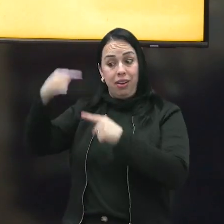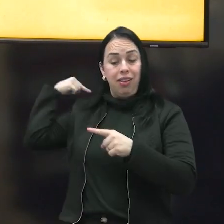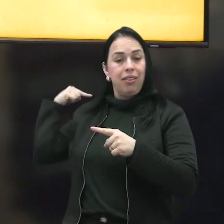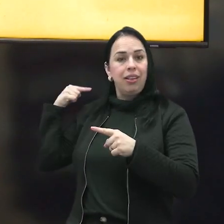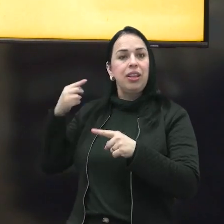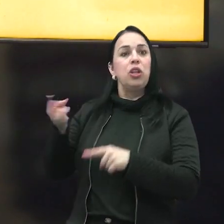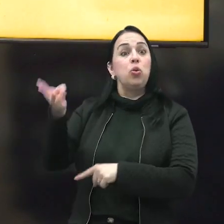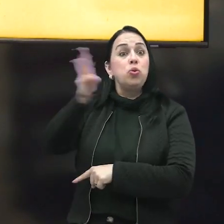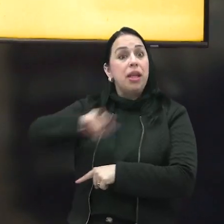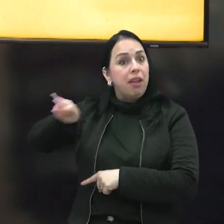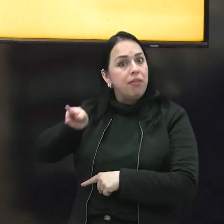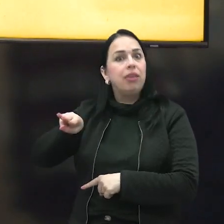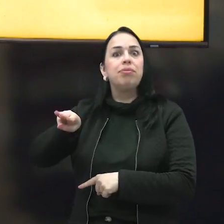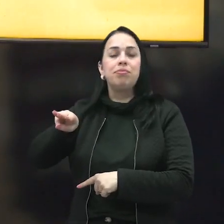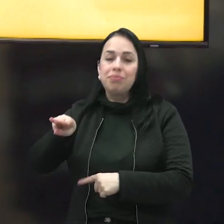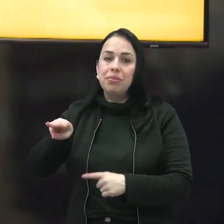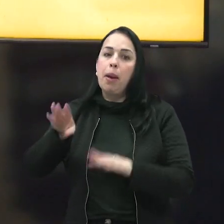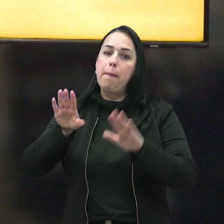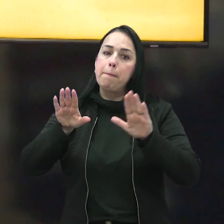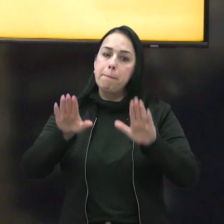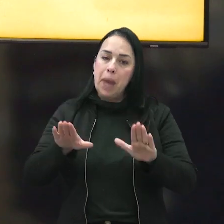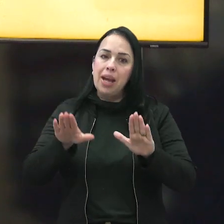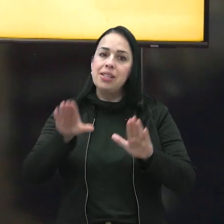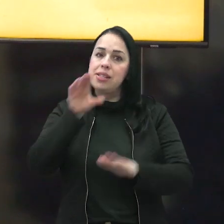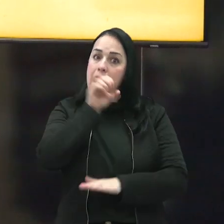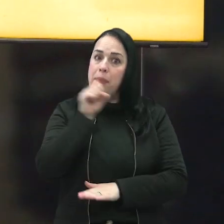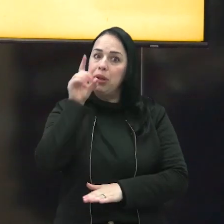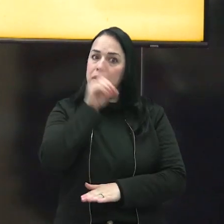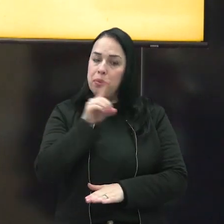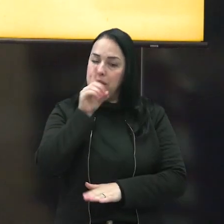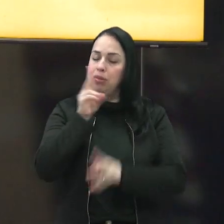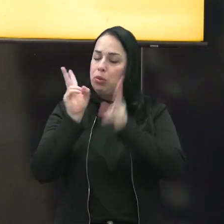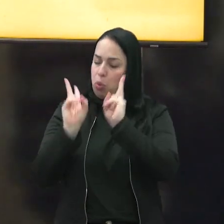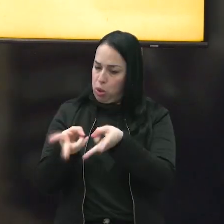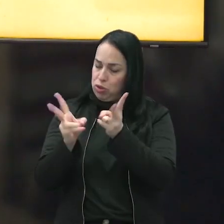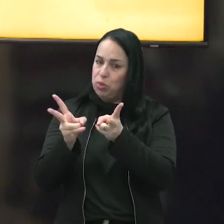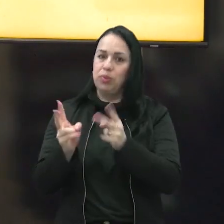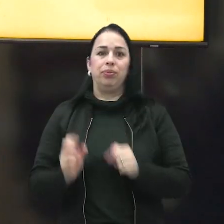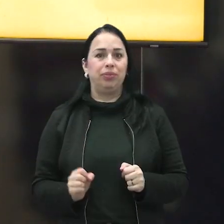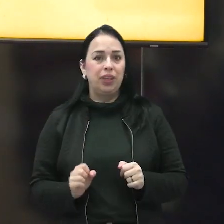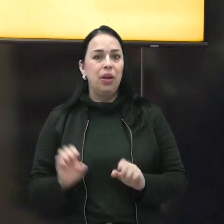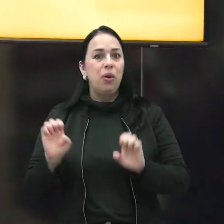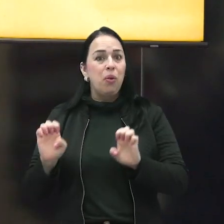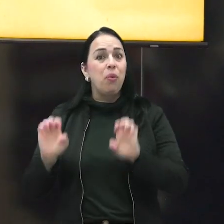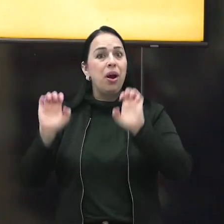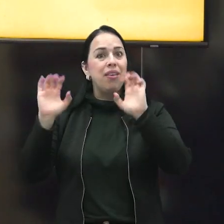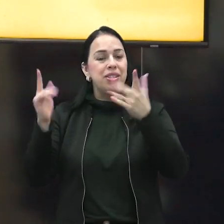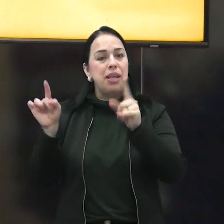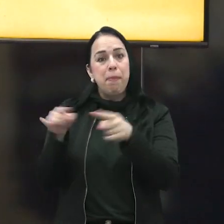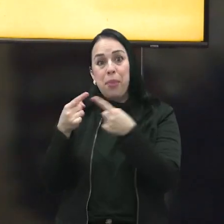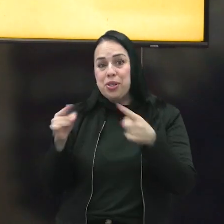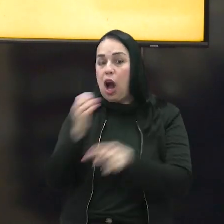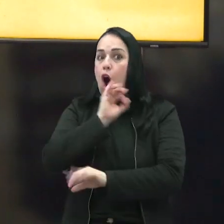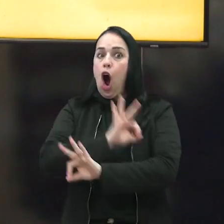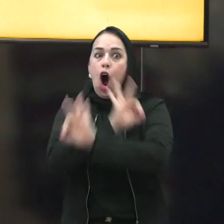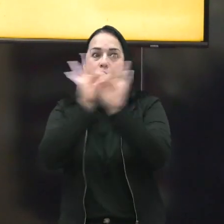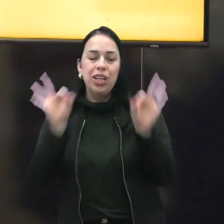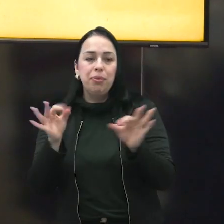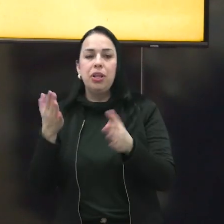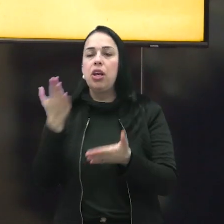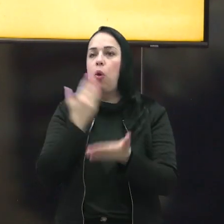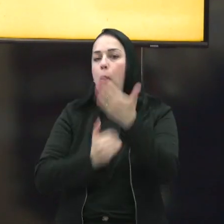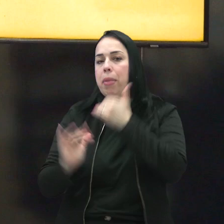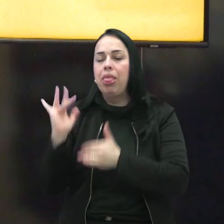quarta-feira, lá no estacionamento do Center Valley Shopping. Mas durante esse final de semana, ele segue com tudo. O evento traz música boa,